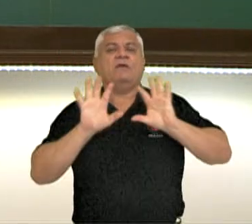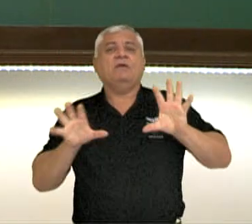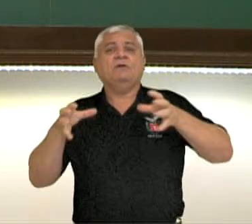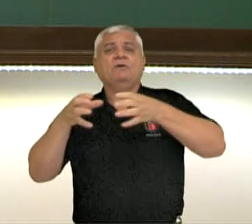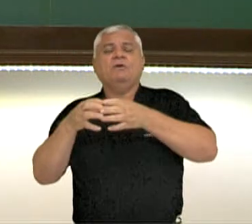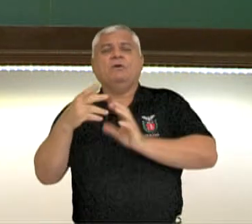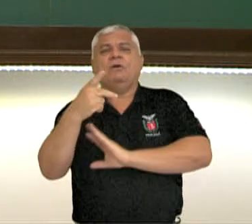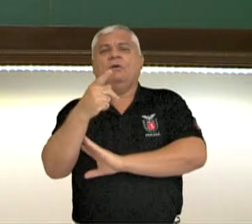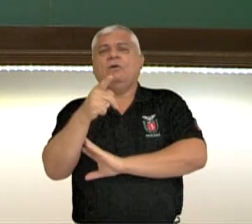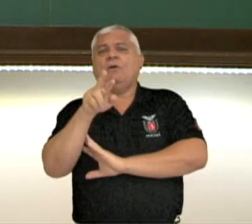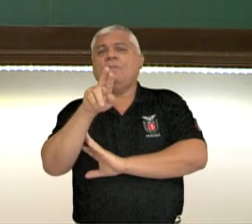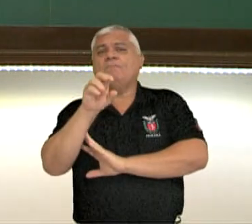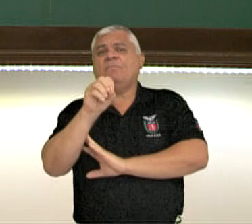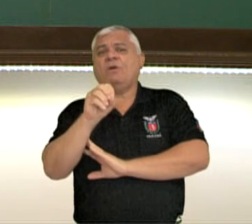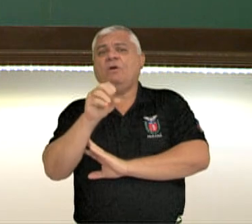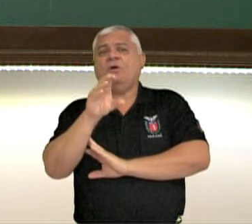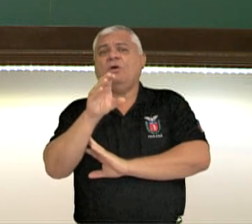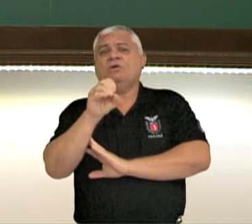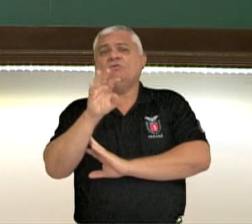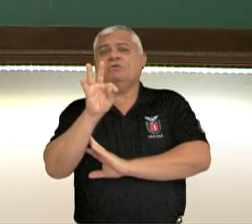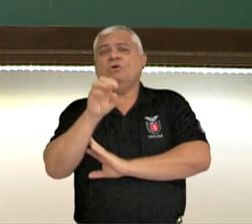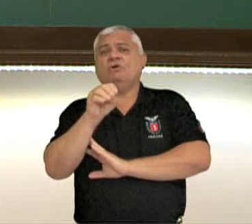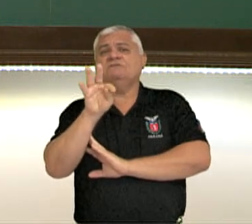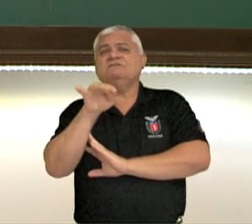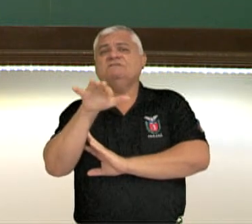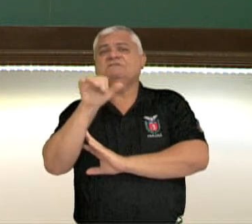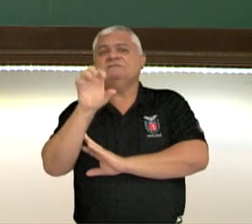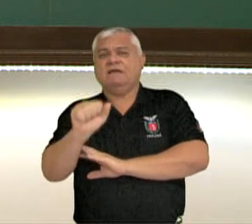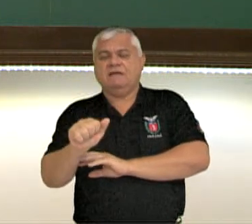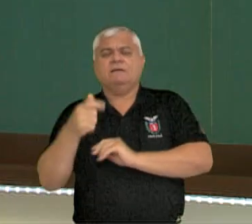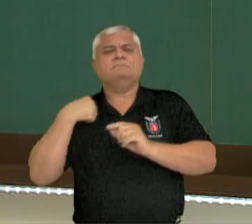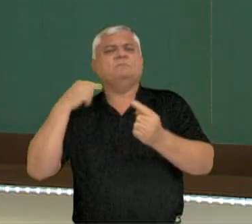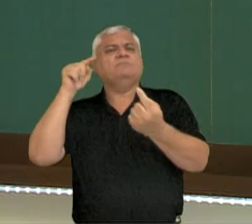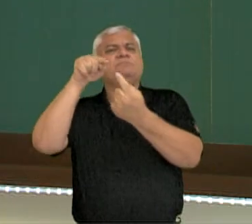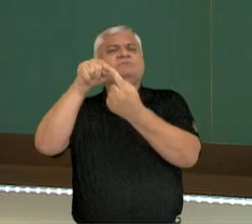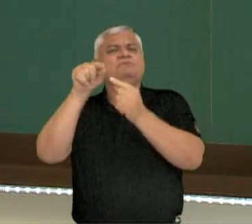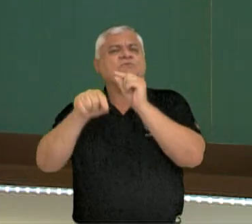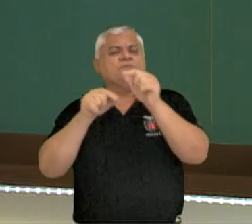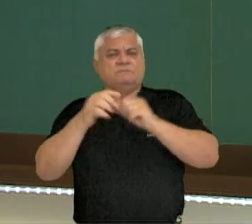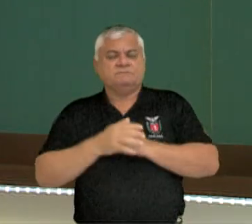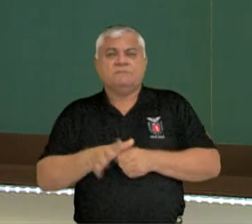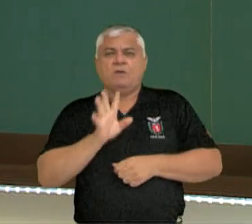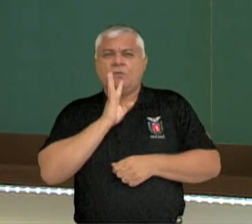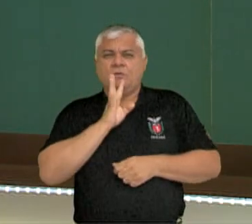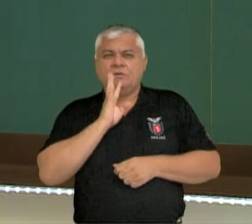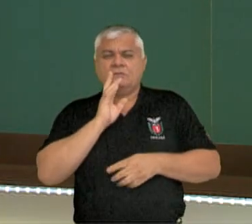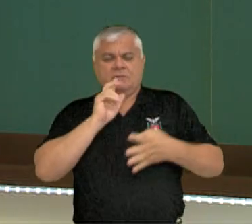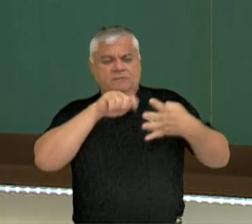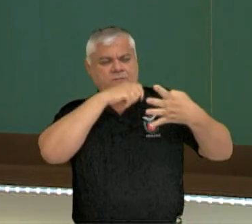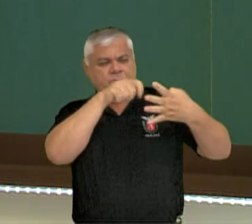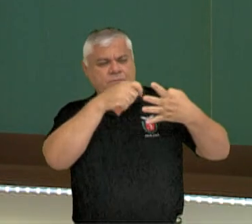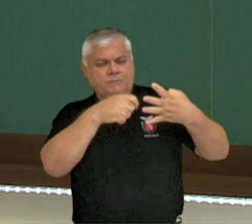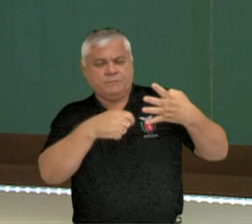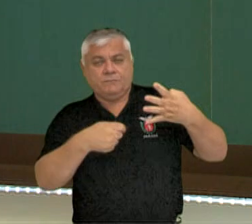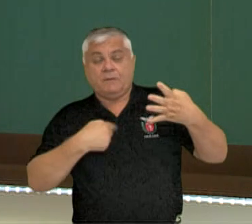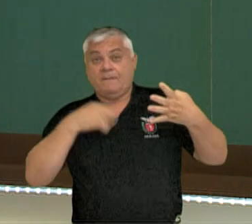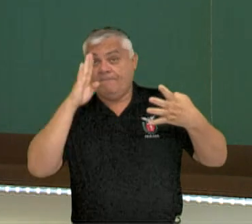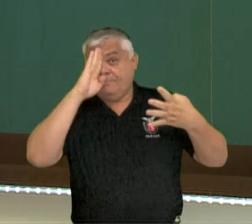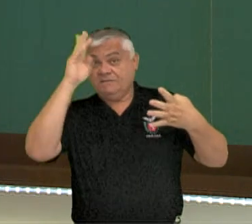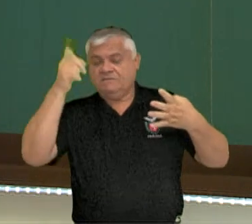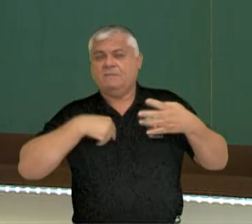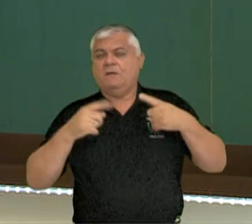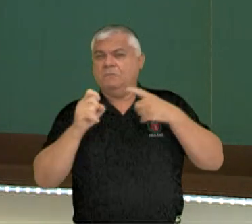reino protoctista. Então vamos aos objetivos da aula. Conhecer as principais protozooses